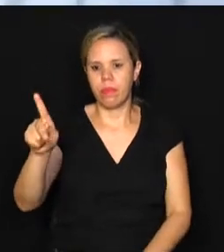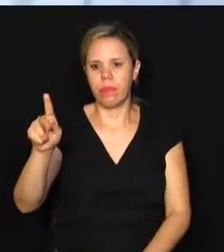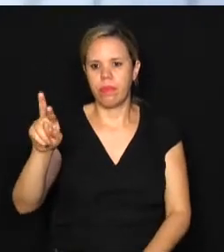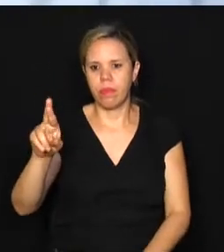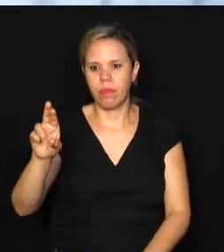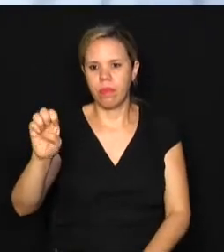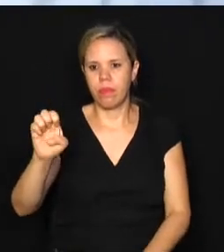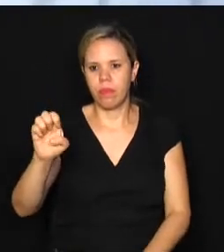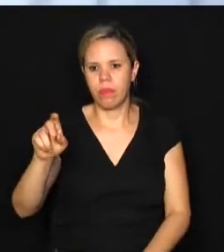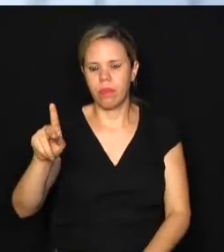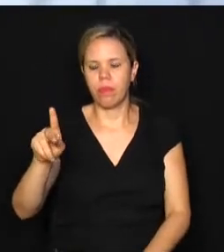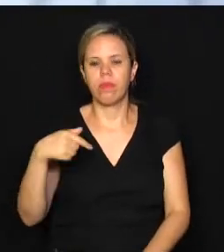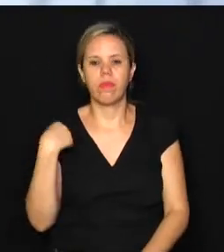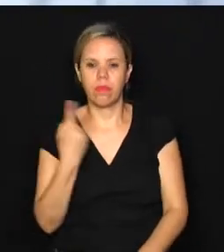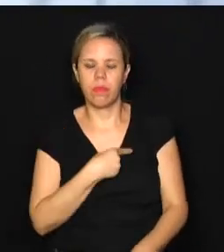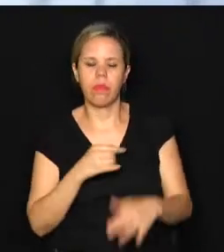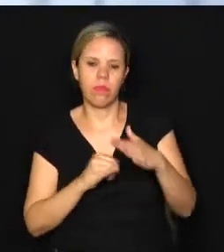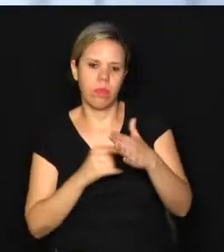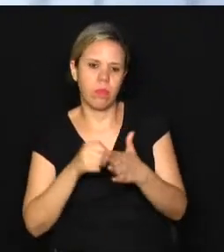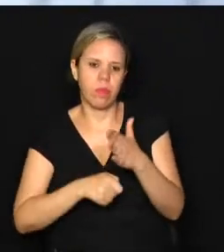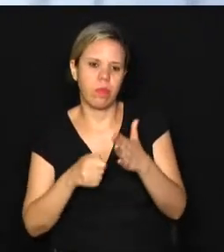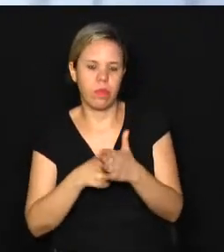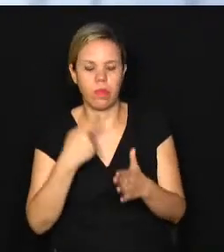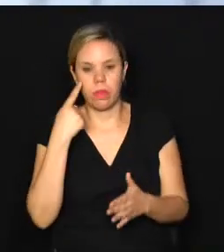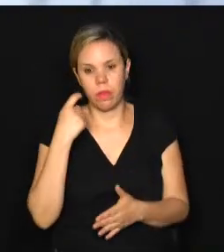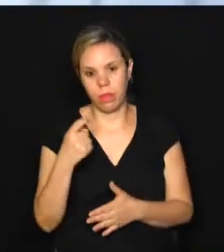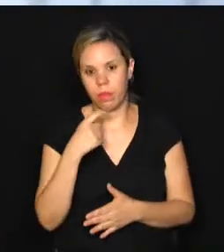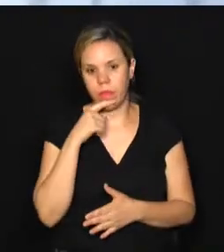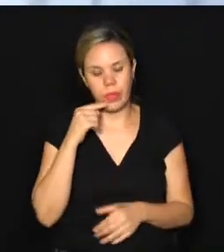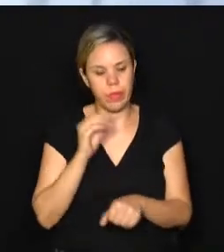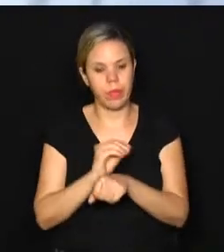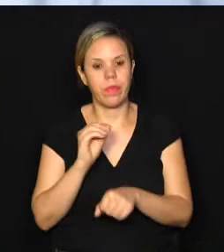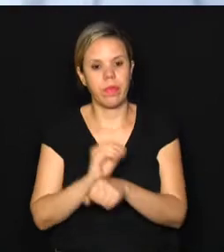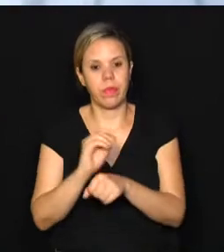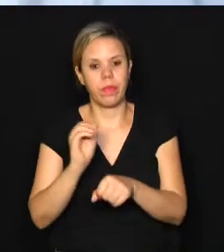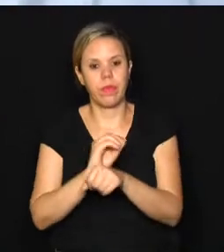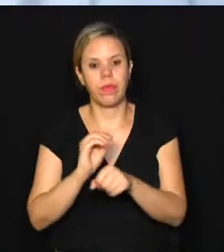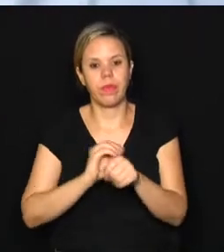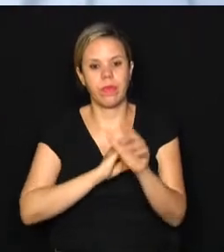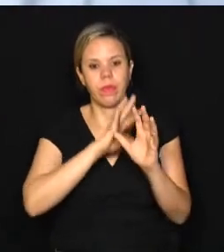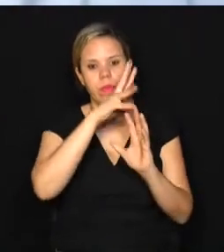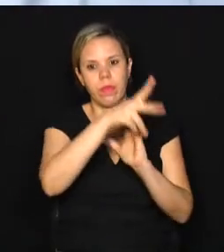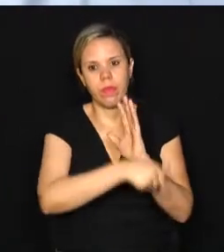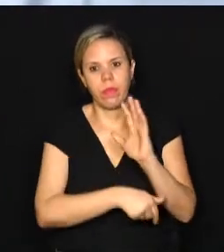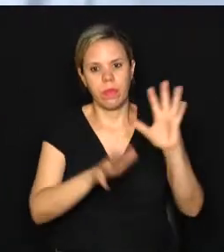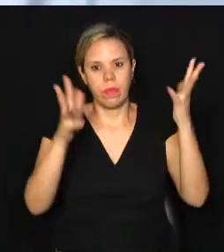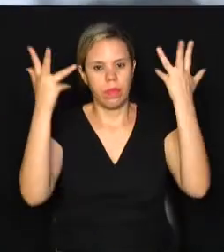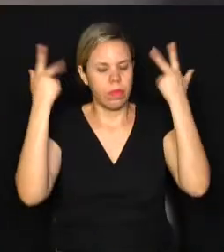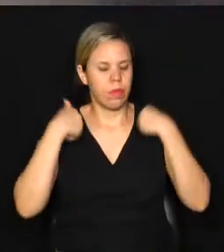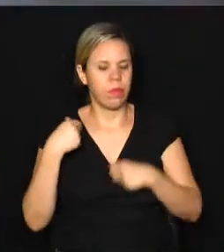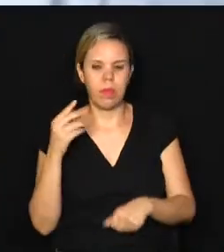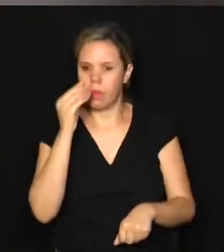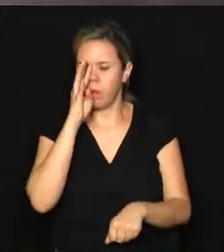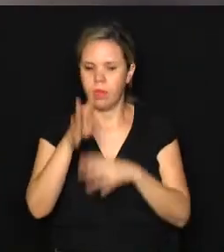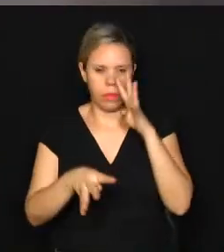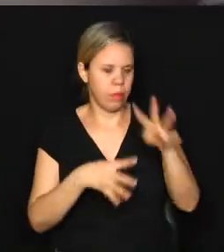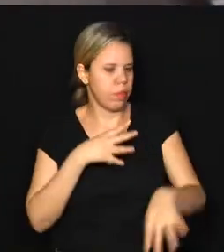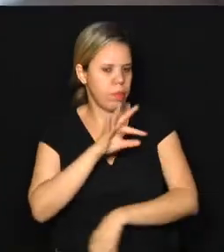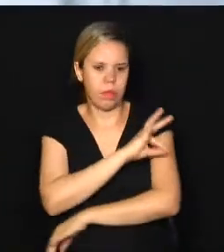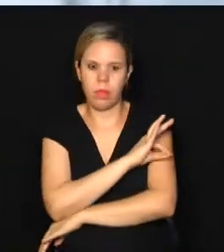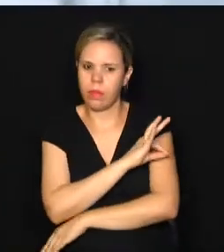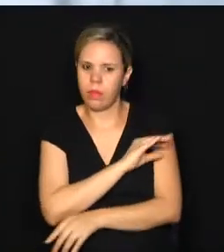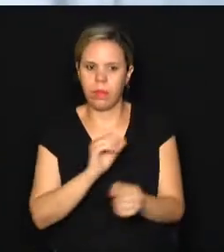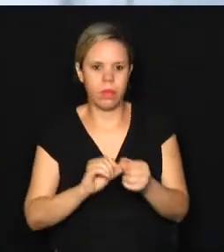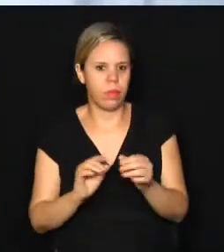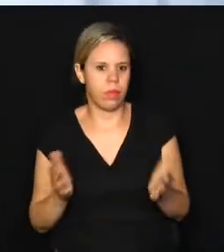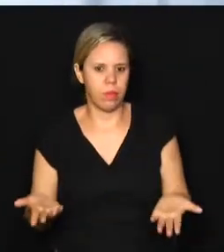então nosso interesse é propriamente o interesse da preservação do meio ambiente. Então essa acusação não cabe para a gente, quando a prefeitura faz, não